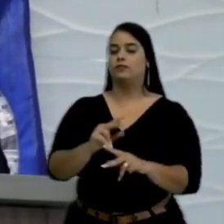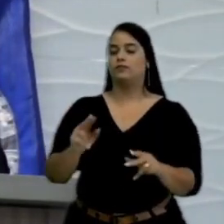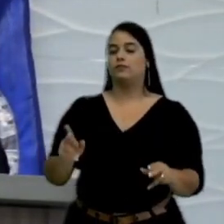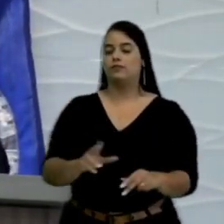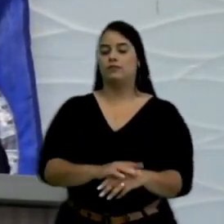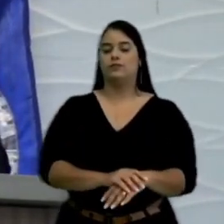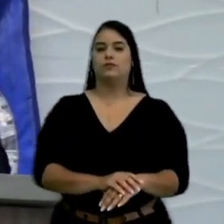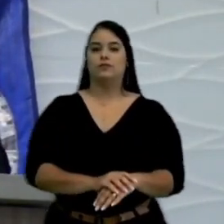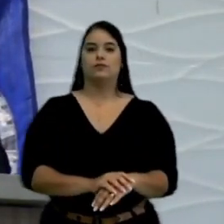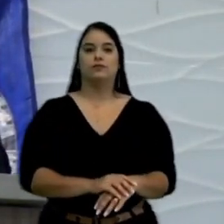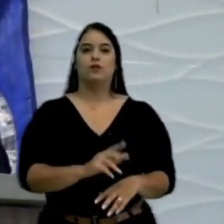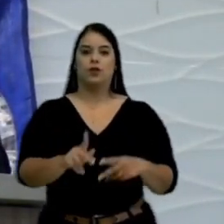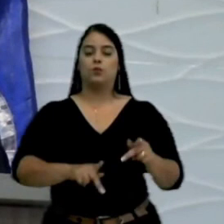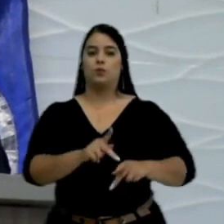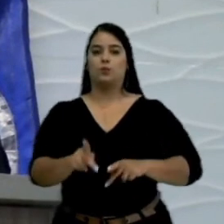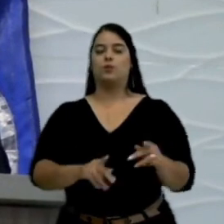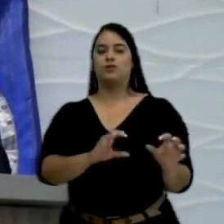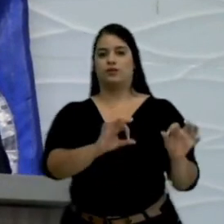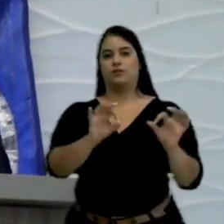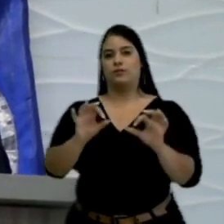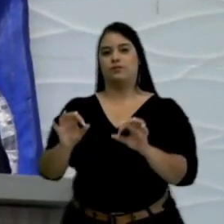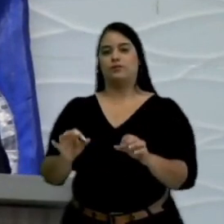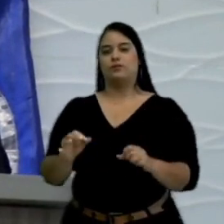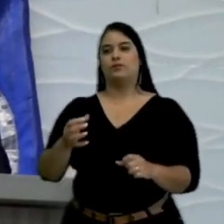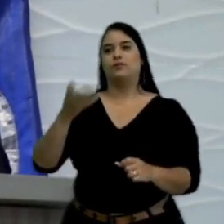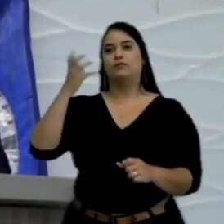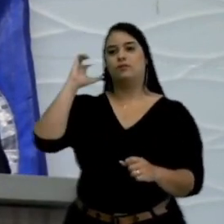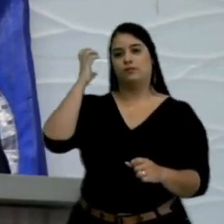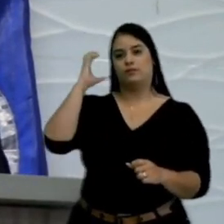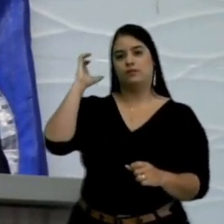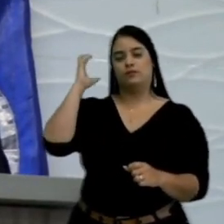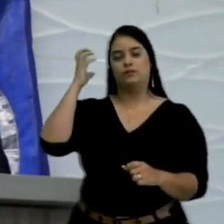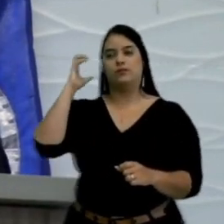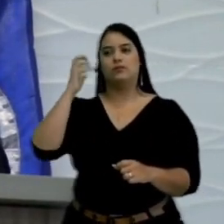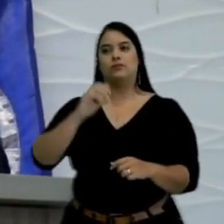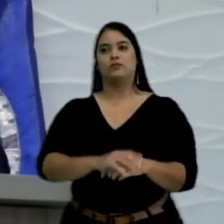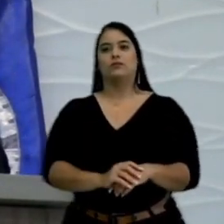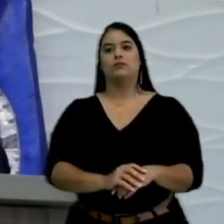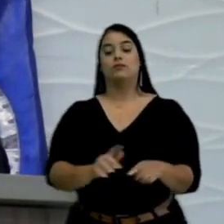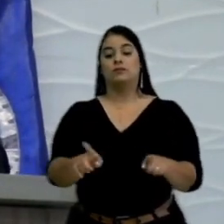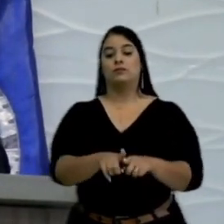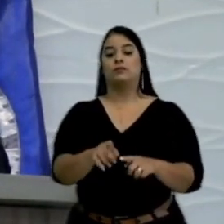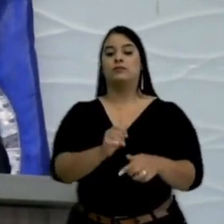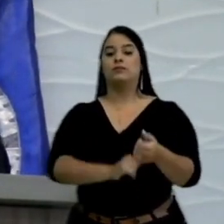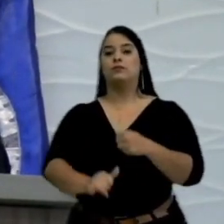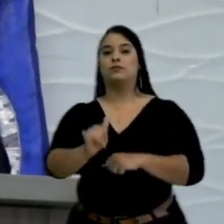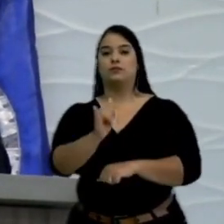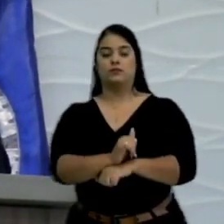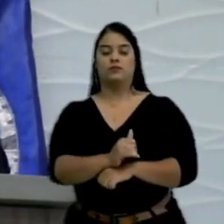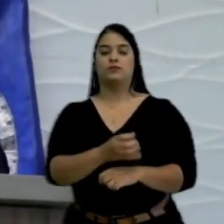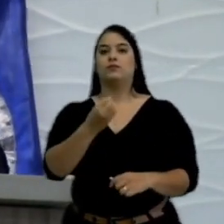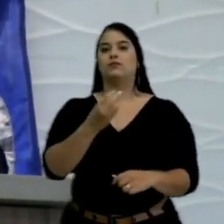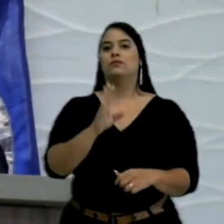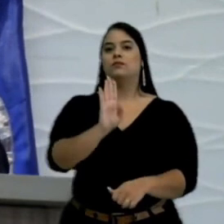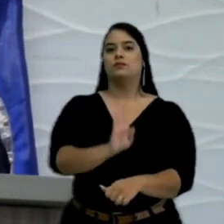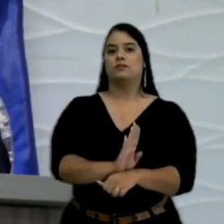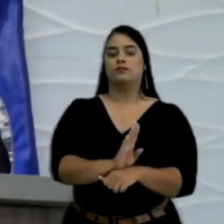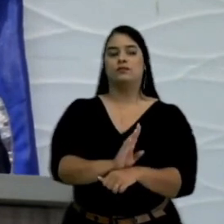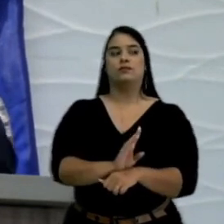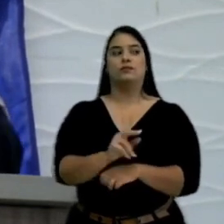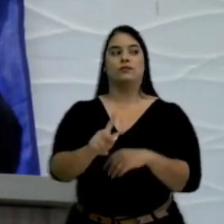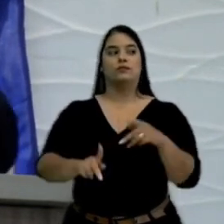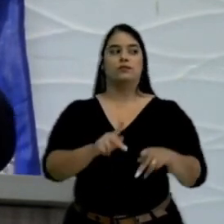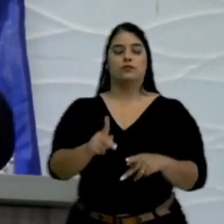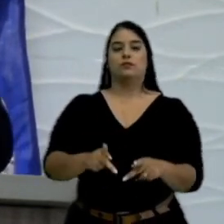vereadores, ao pessoal que assiste pela rádio comunitária, pessoal que assiste pela internet e dar boa tarde, né? O pessoal que está aqui no dia de